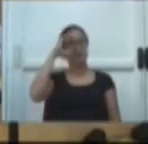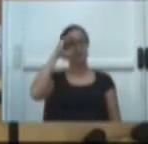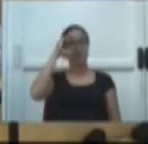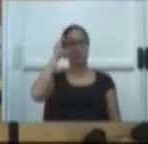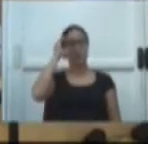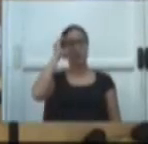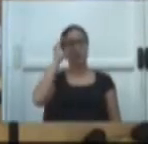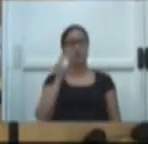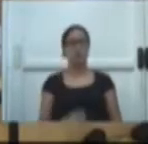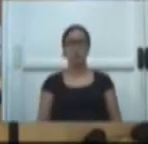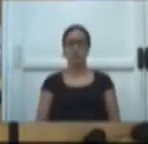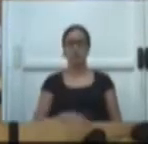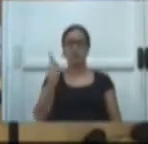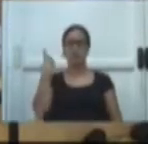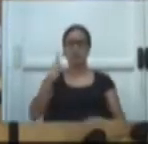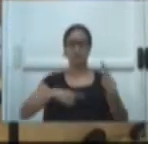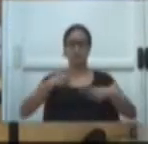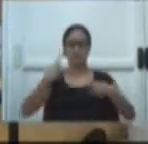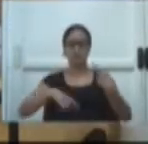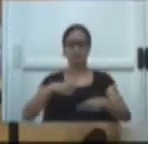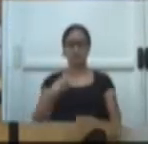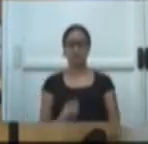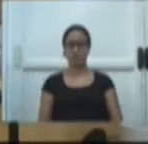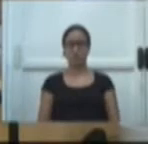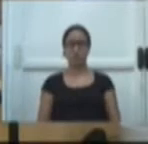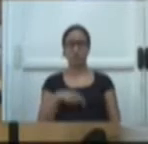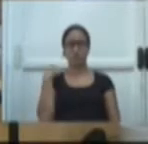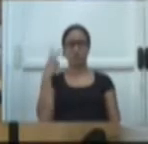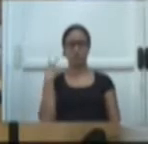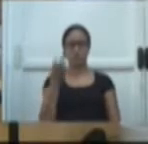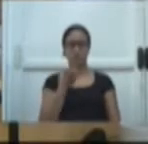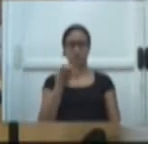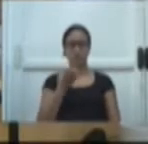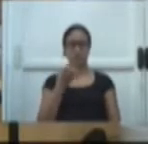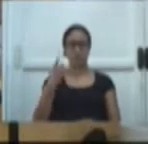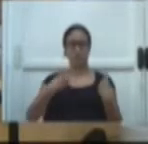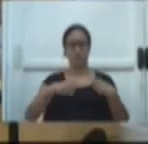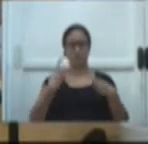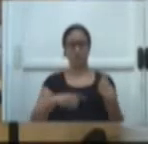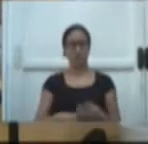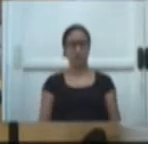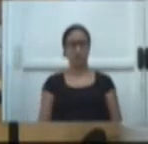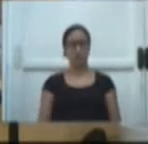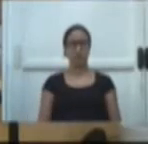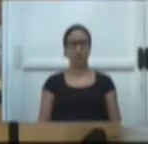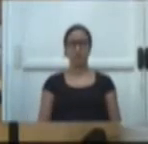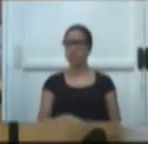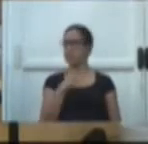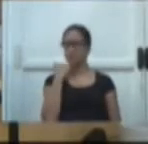Requerimento número 149 do vereador Totó do Gás está em discussão. Algum vereador deseja discutir?